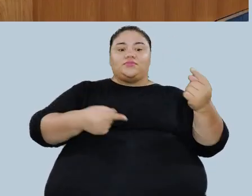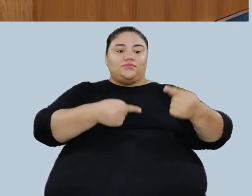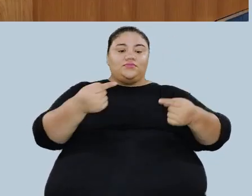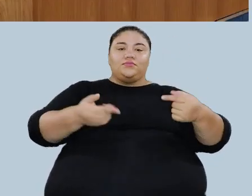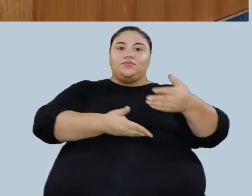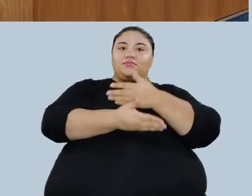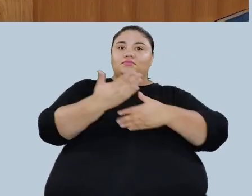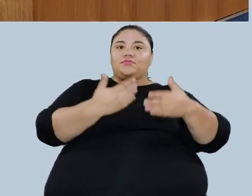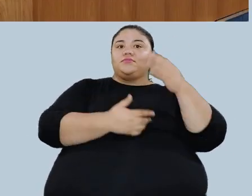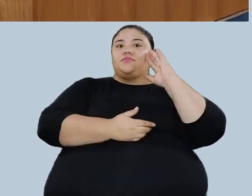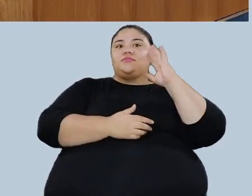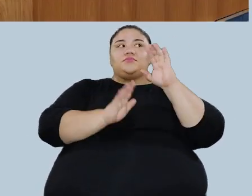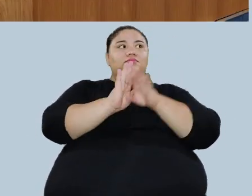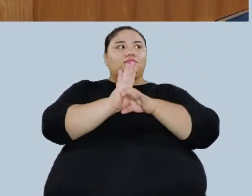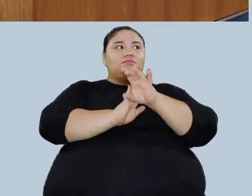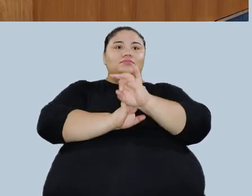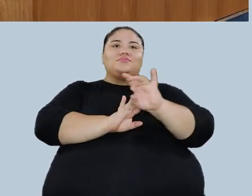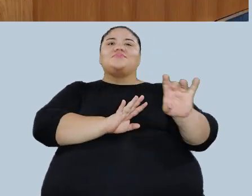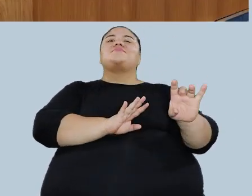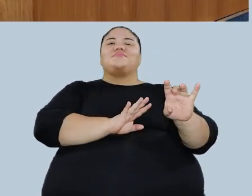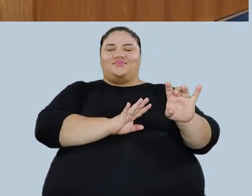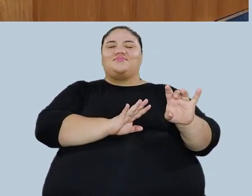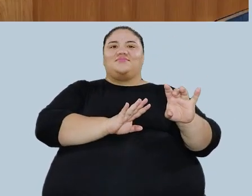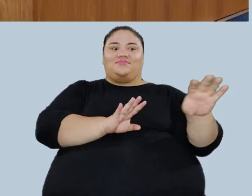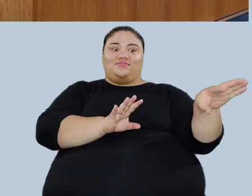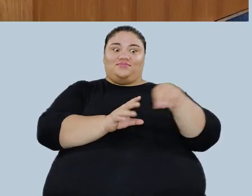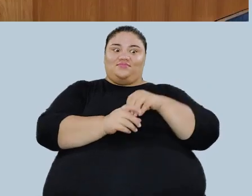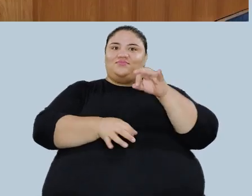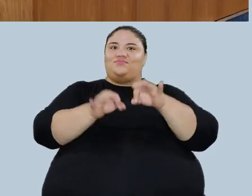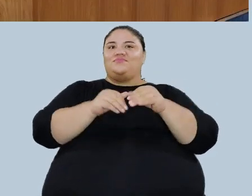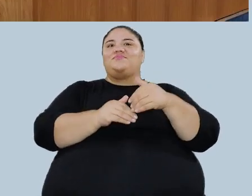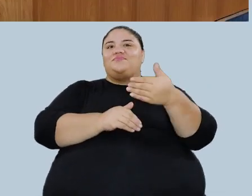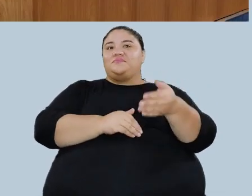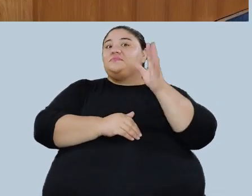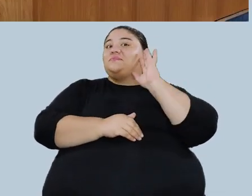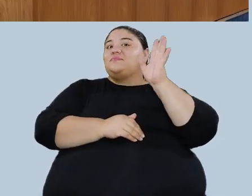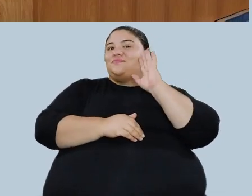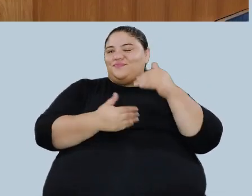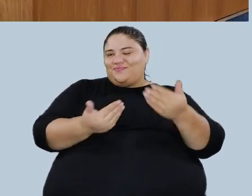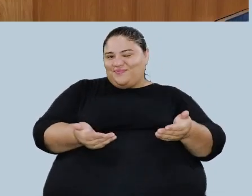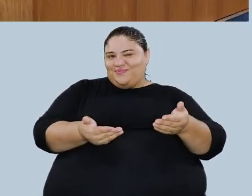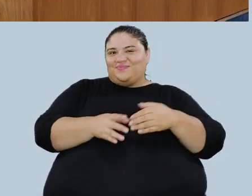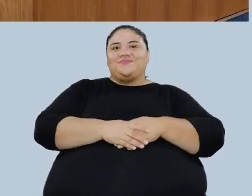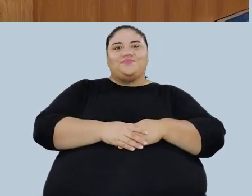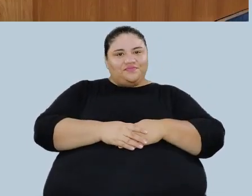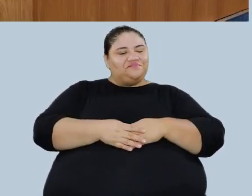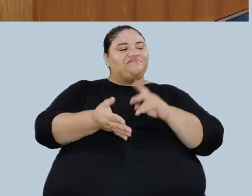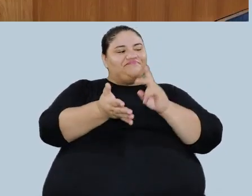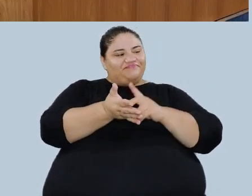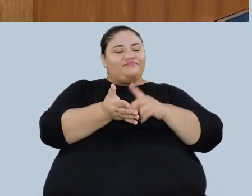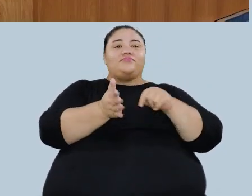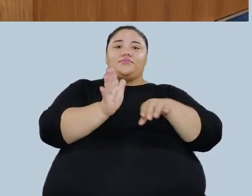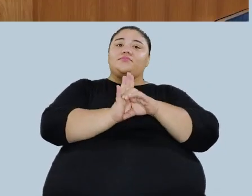a discussão de todos esses conceitos, né, que Sim. virão para o judiciário, eu imagino. Pois é, exatamente. E esses